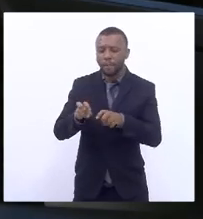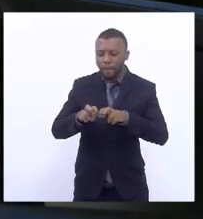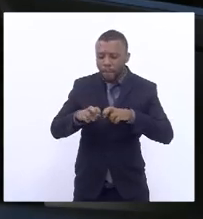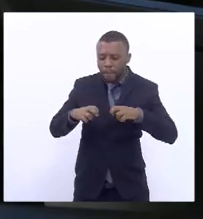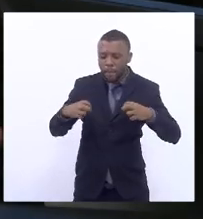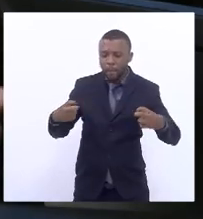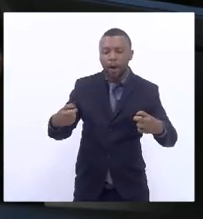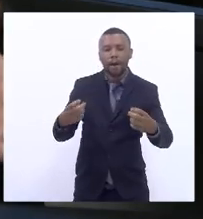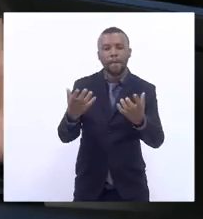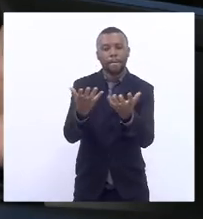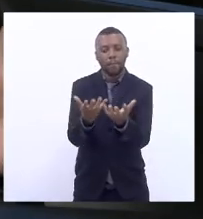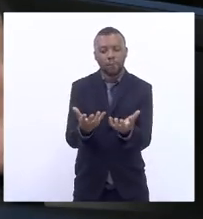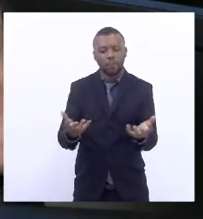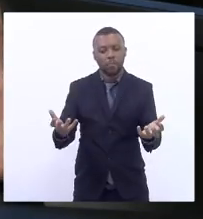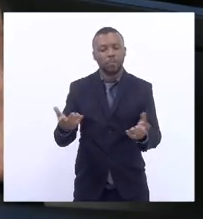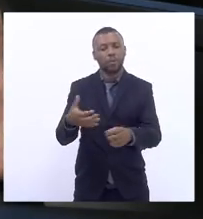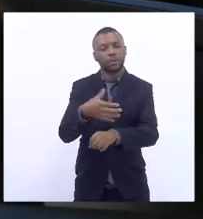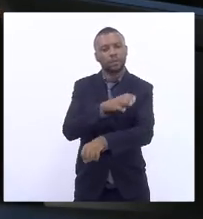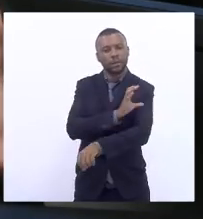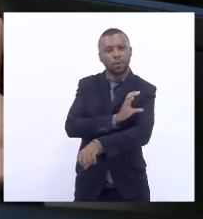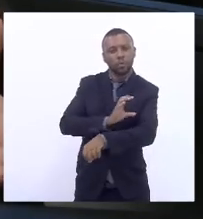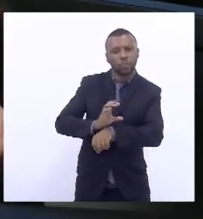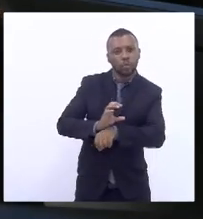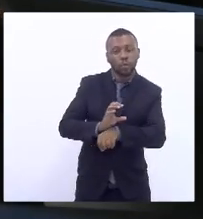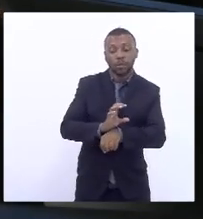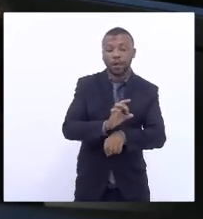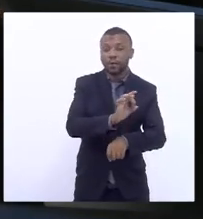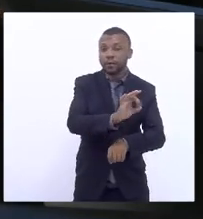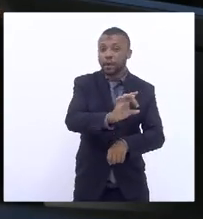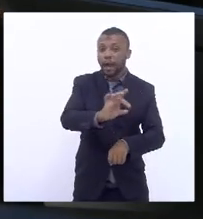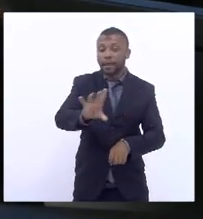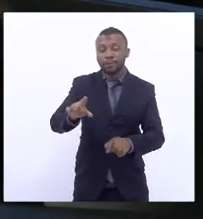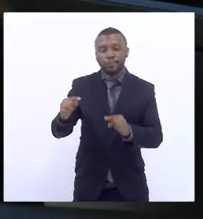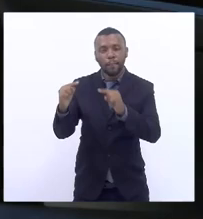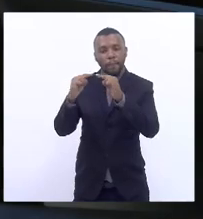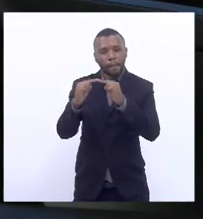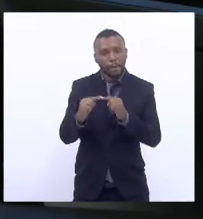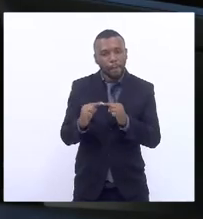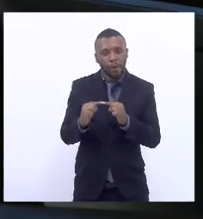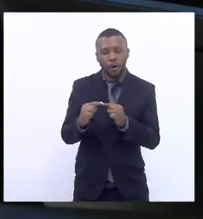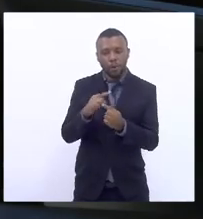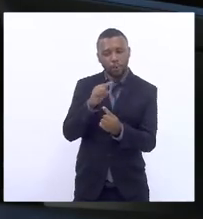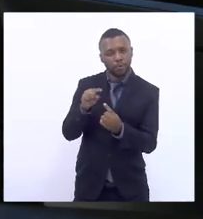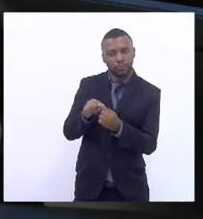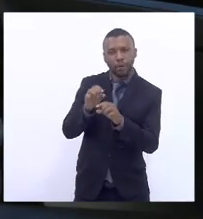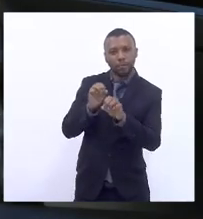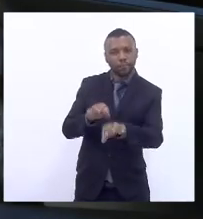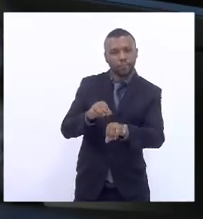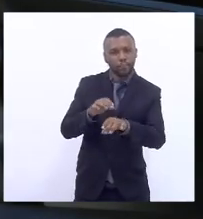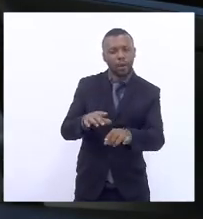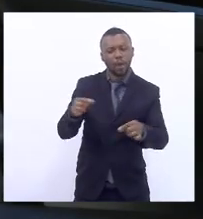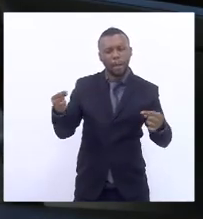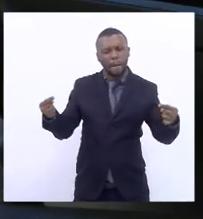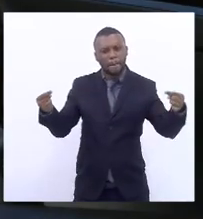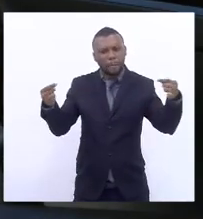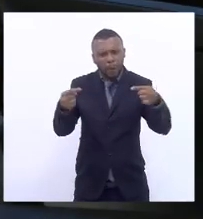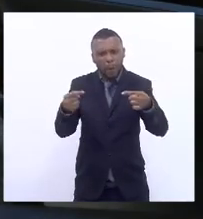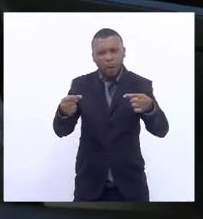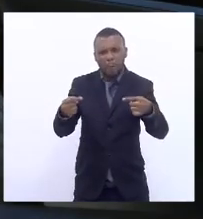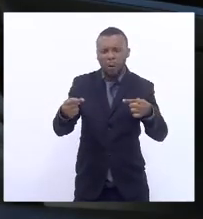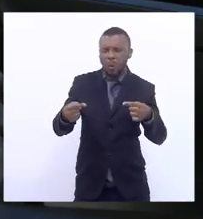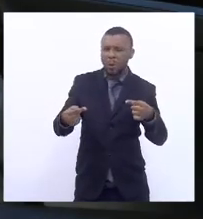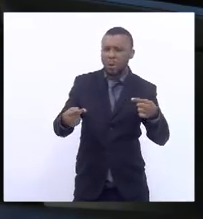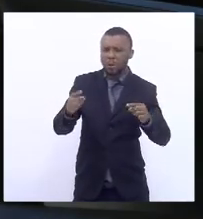para o banquete da cultura comum. Isso é educar. Chocar quem vê, quem é melhor,